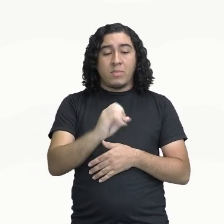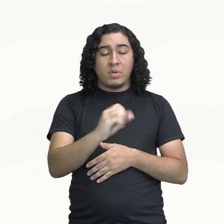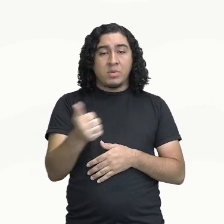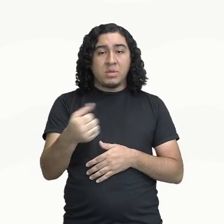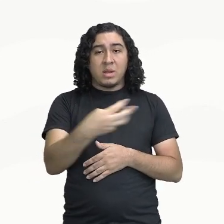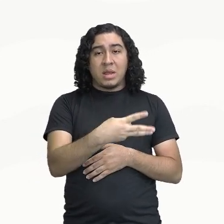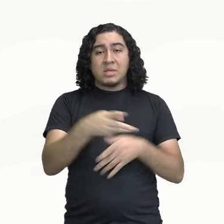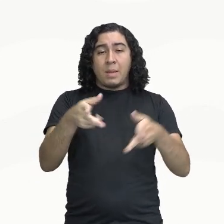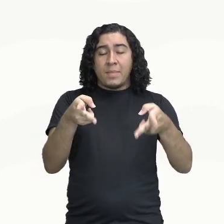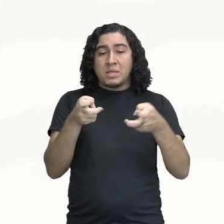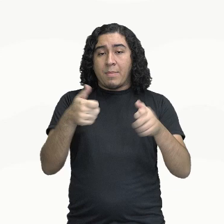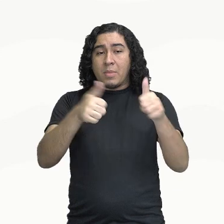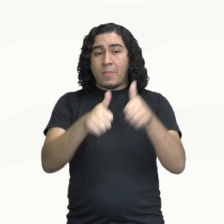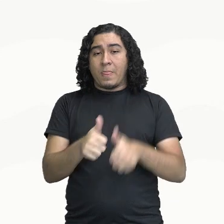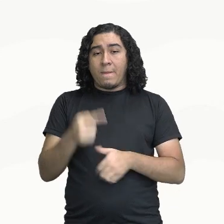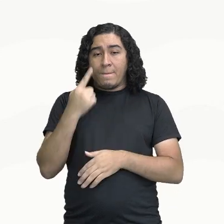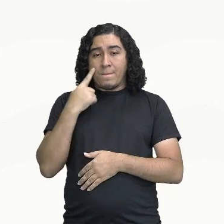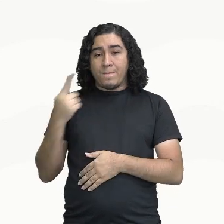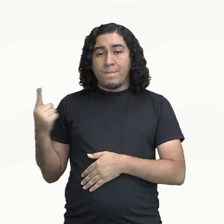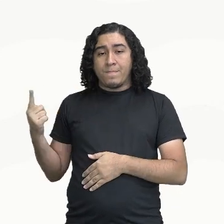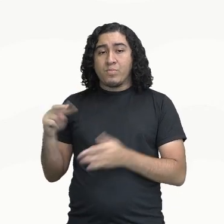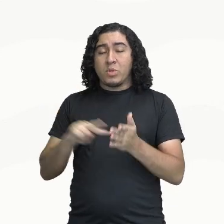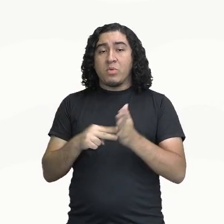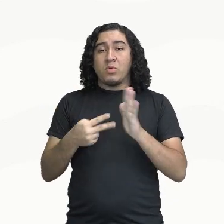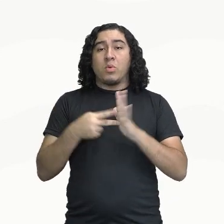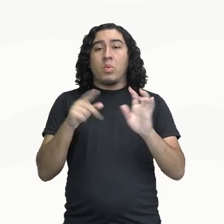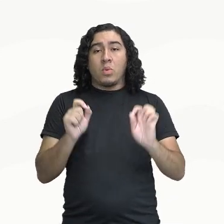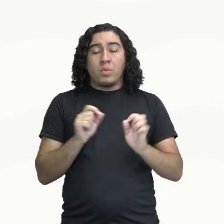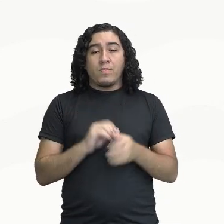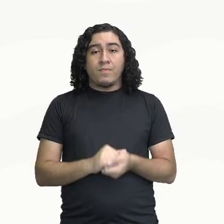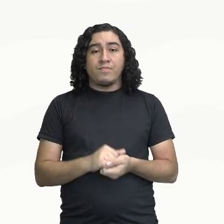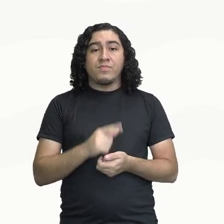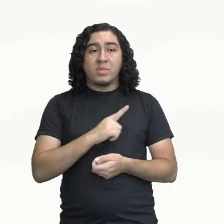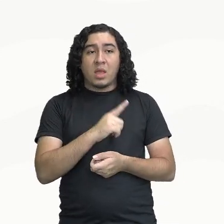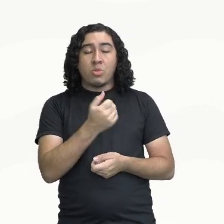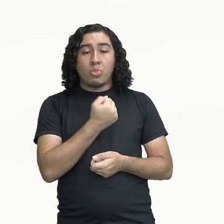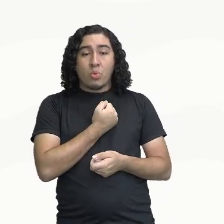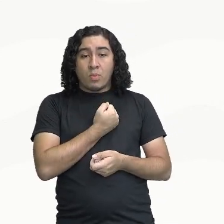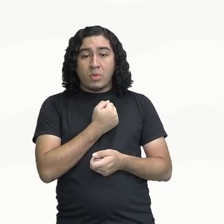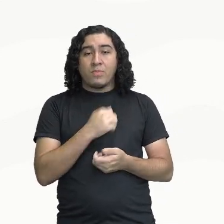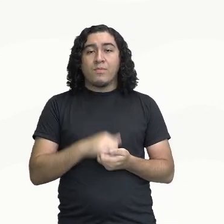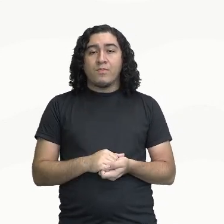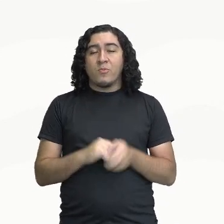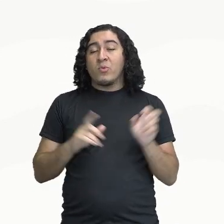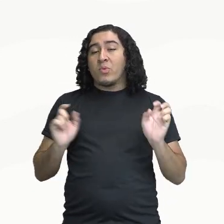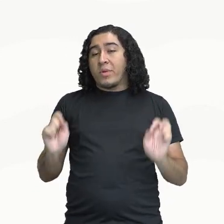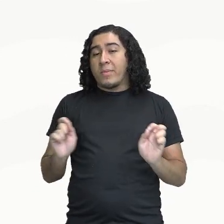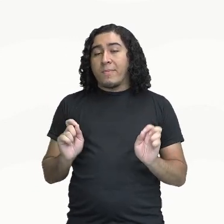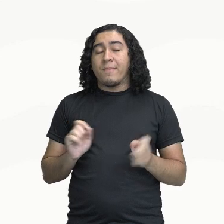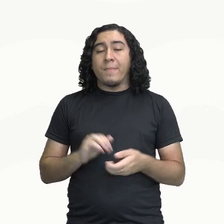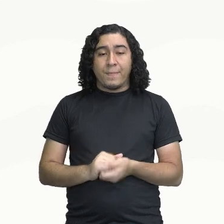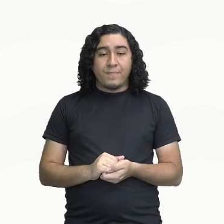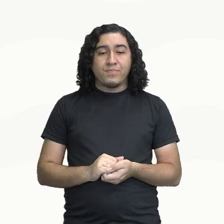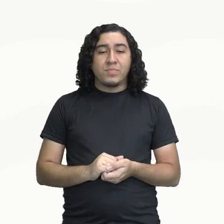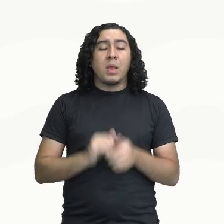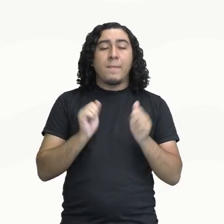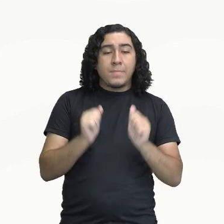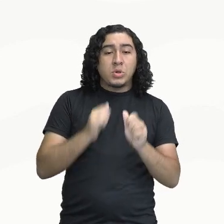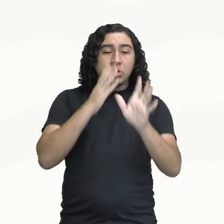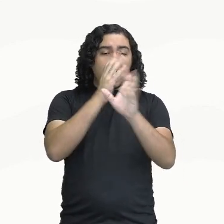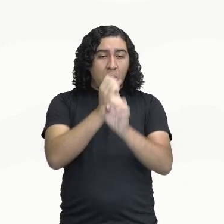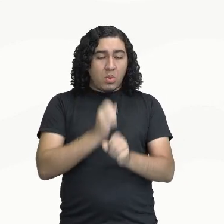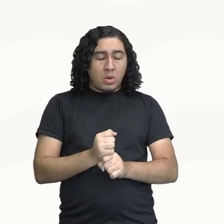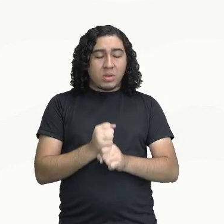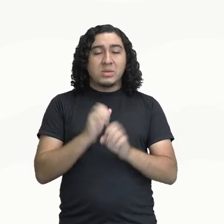no nosso gráfico, isso significa que eu tenho números aí o quê? Então, eu posso calcular